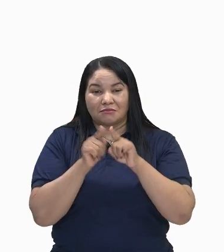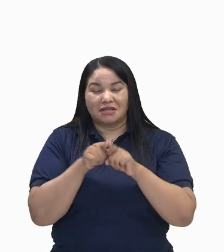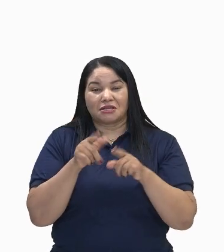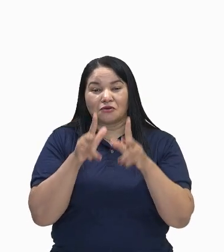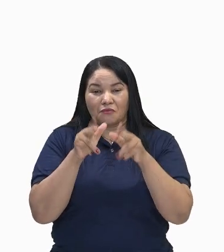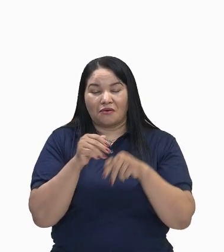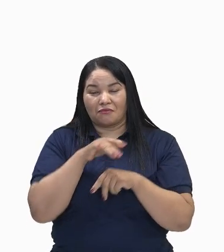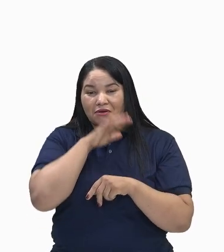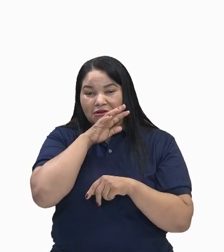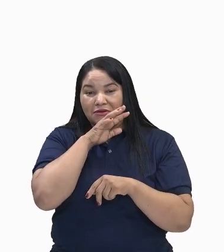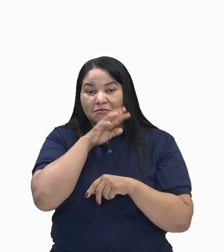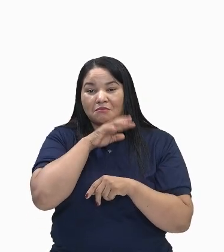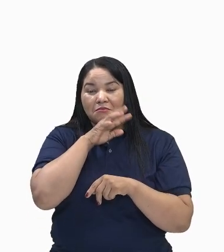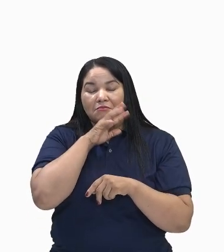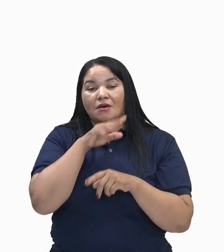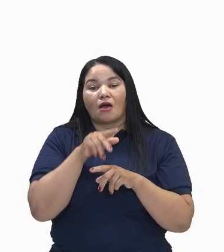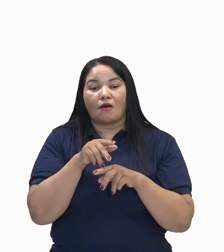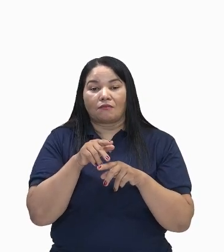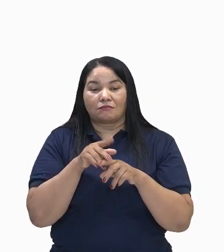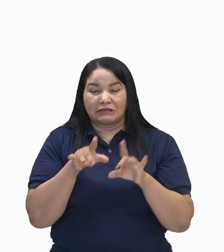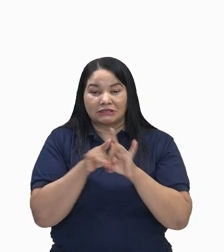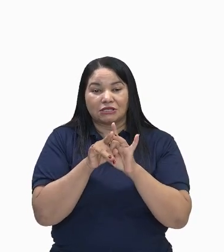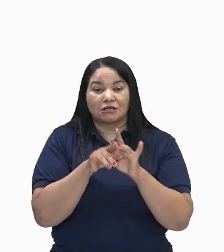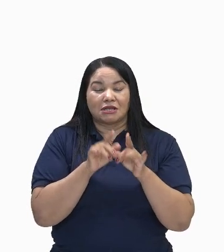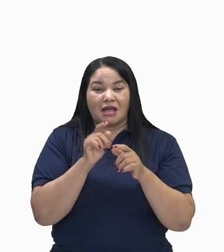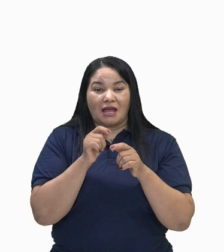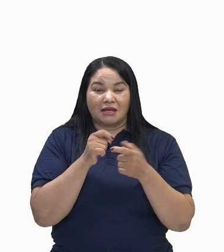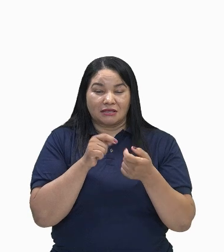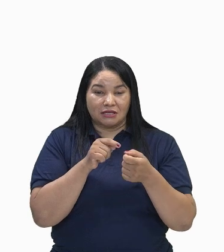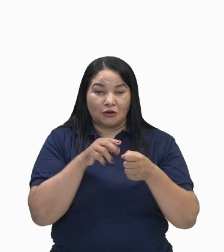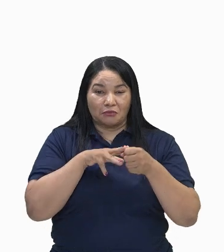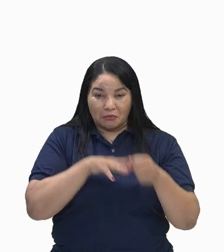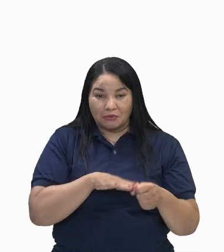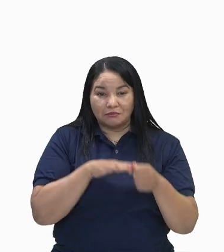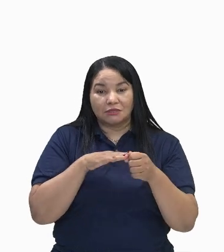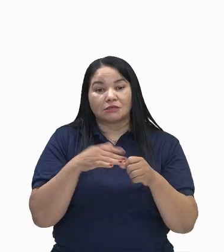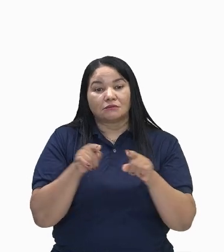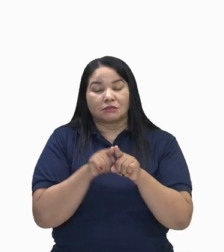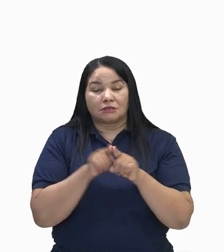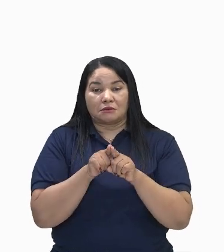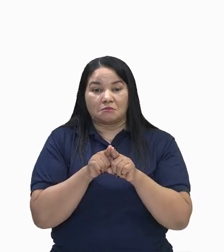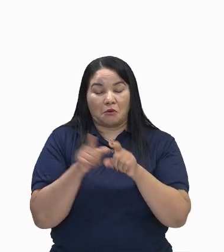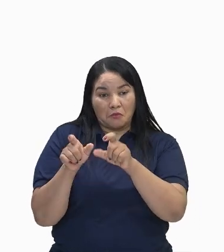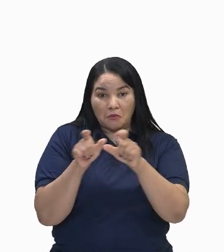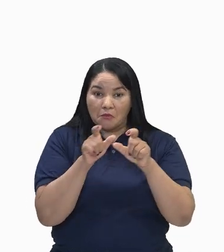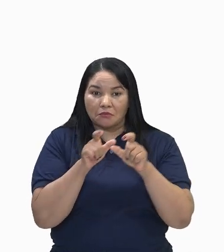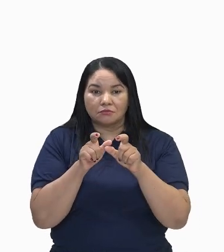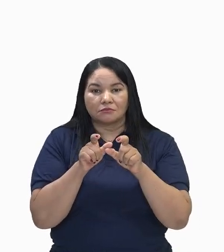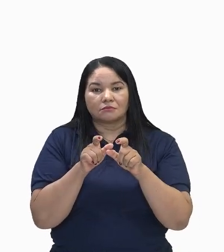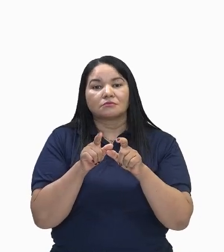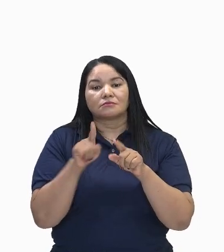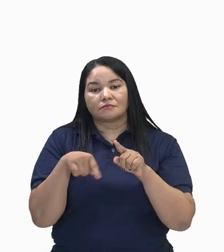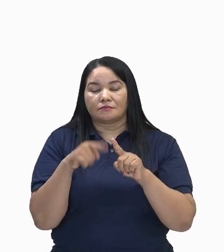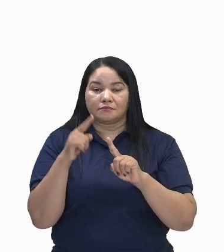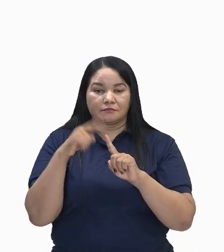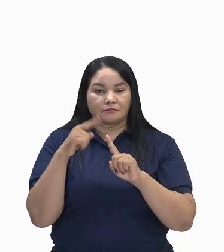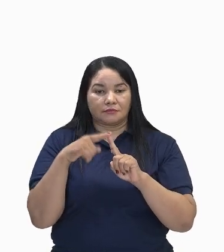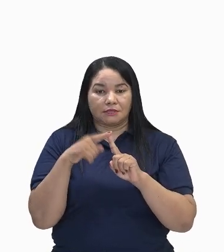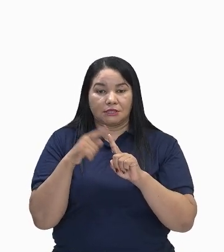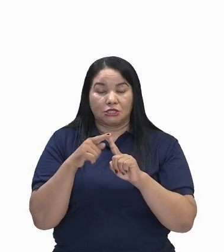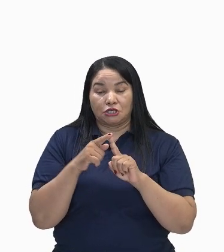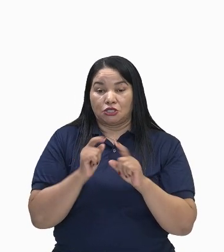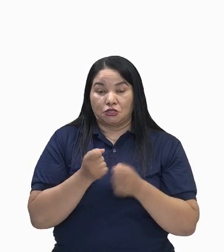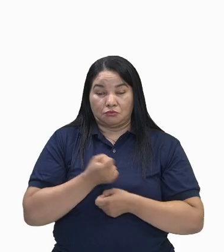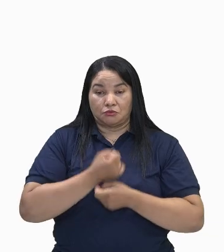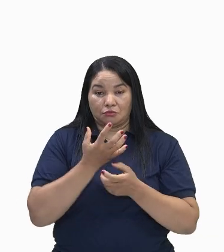grotesco, associando-o à opressão e à ganância. Esse tipo de sátira tinha um